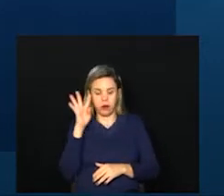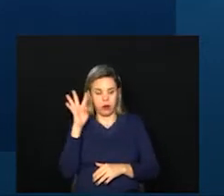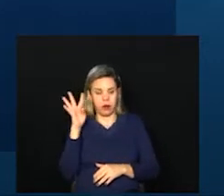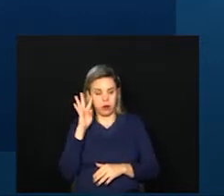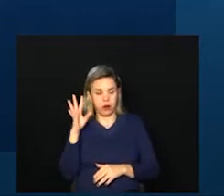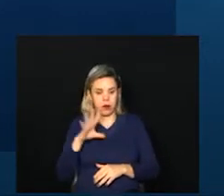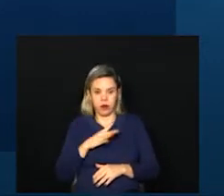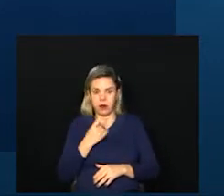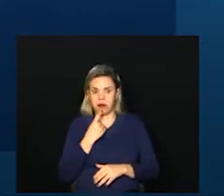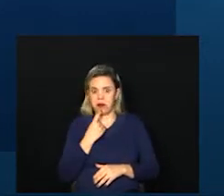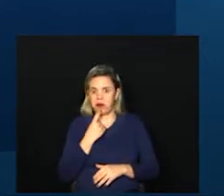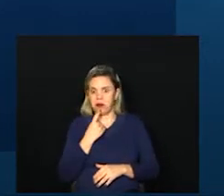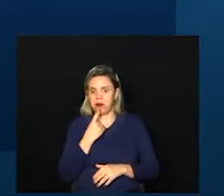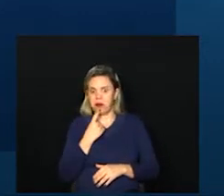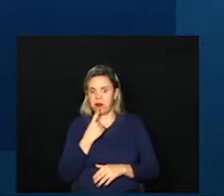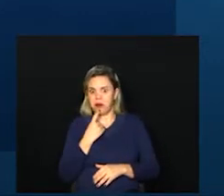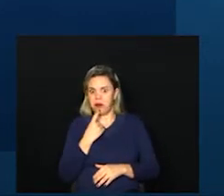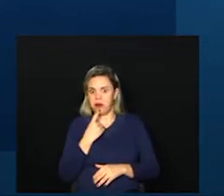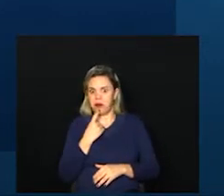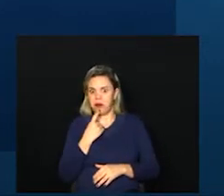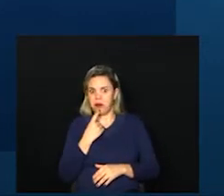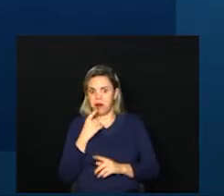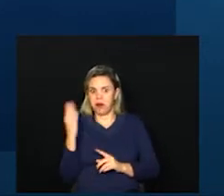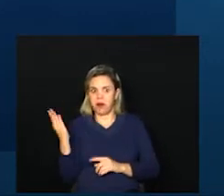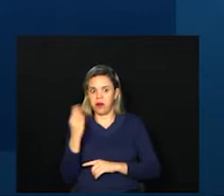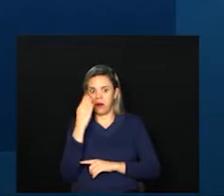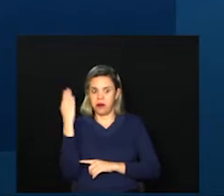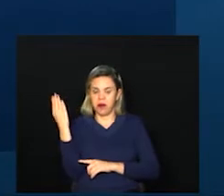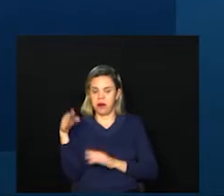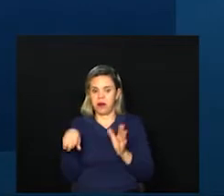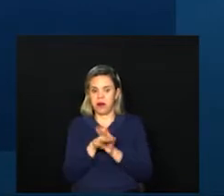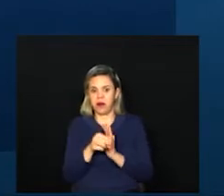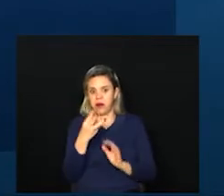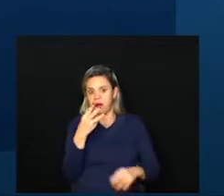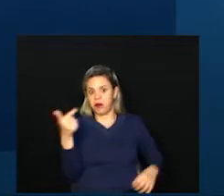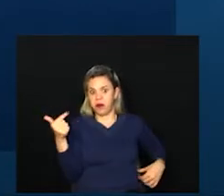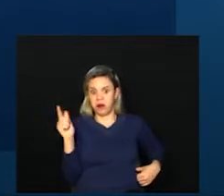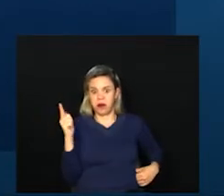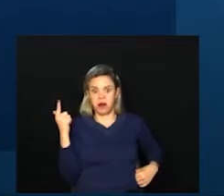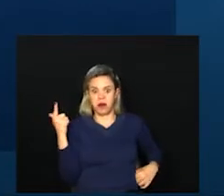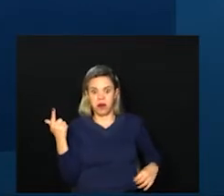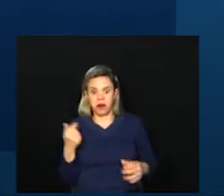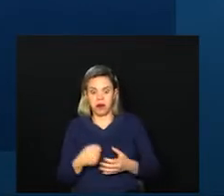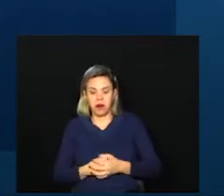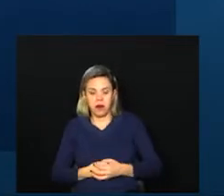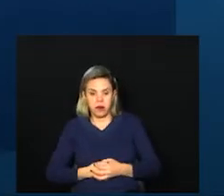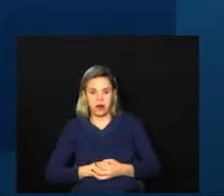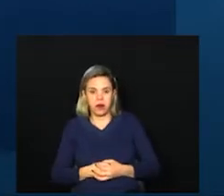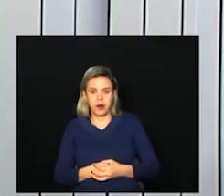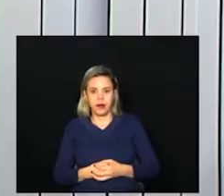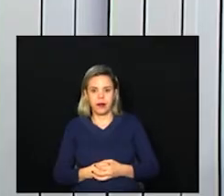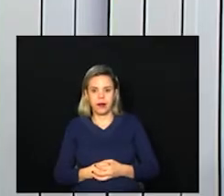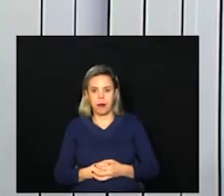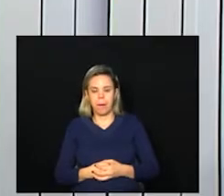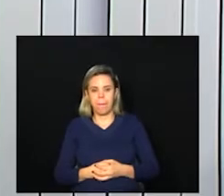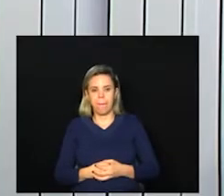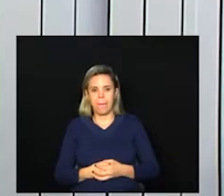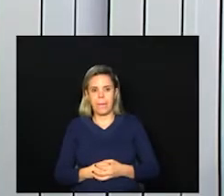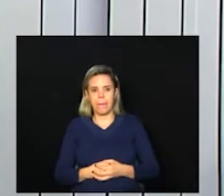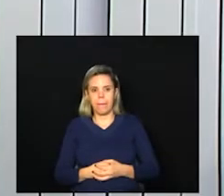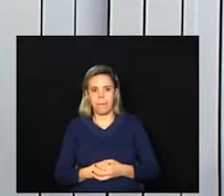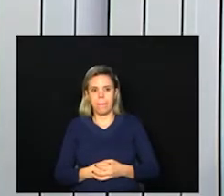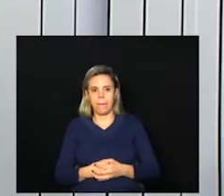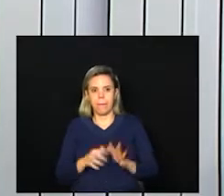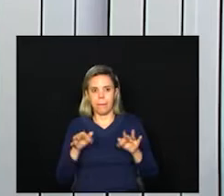quarta-feira na cidade de Campinas, porque as temperaturas podem chegar aos 32 graus. E